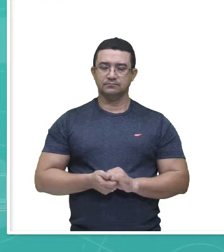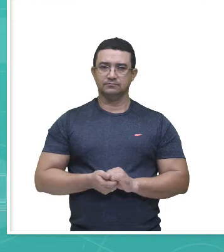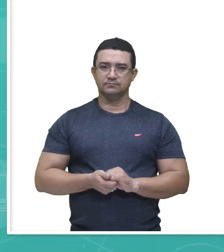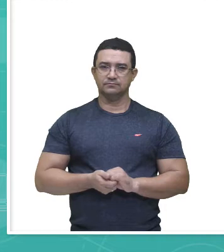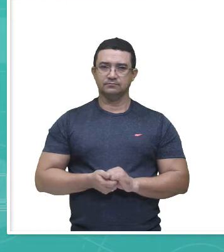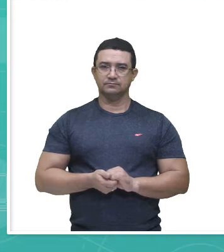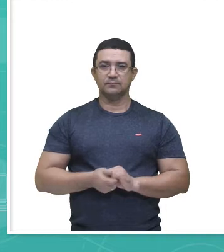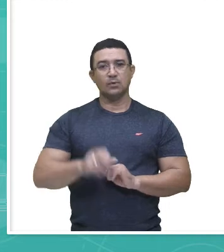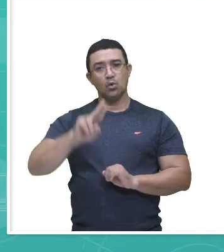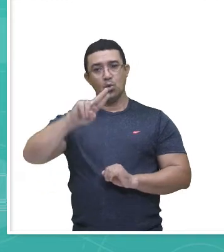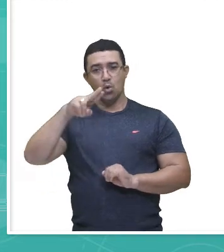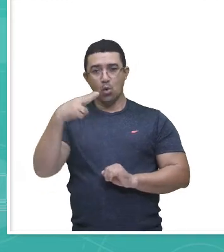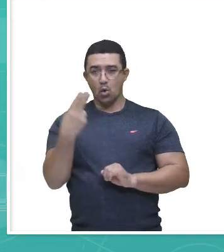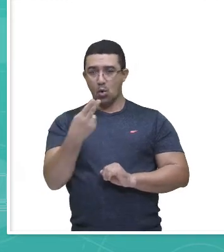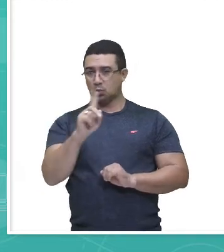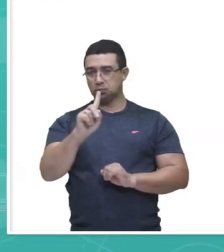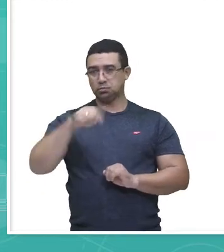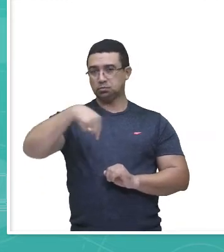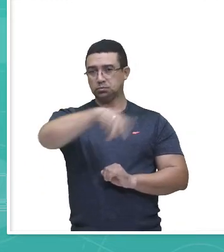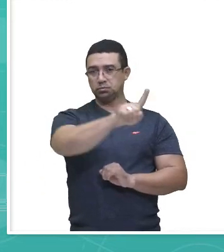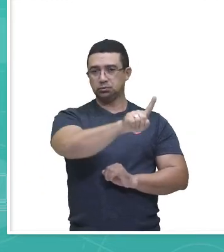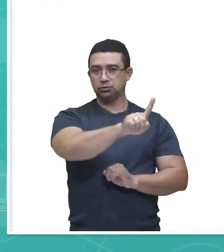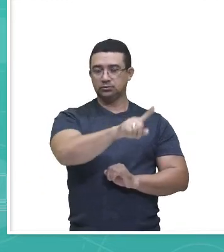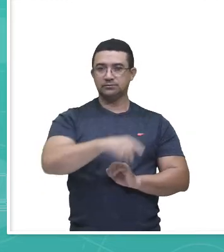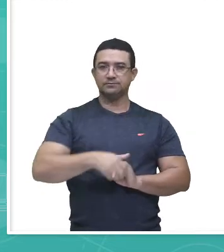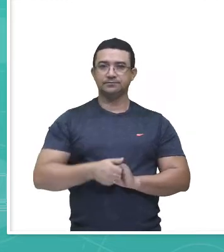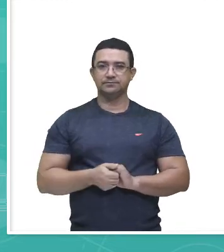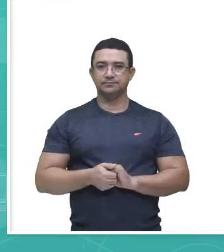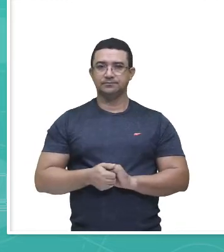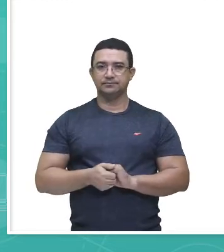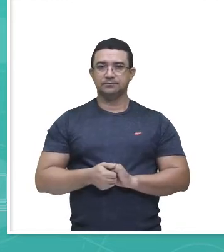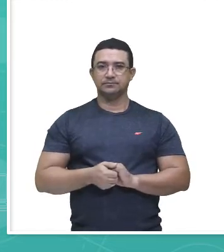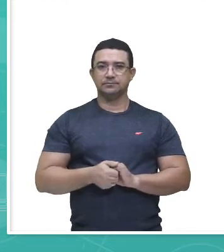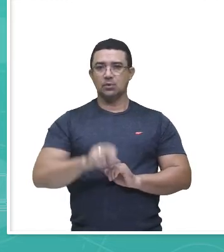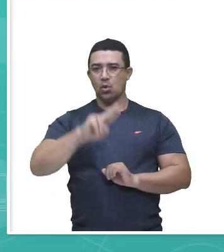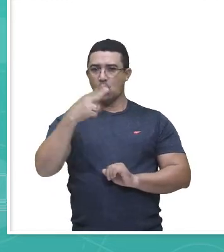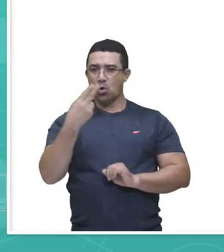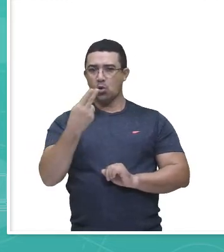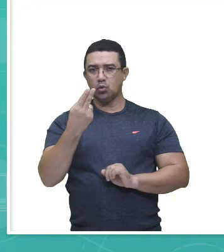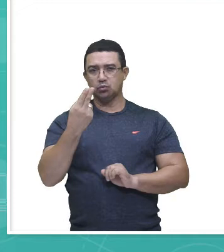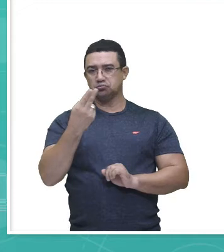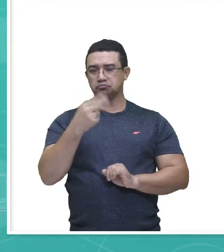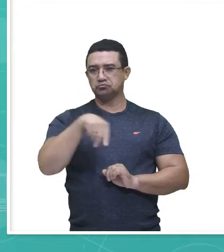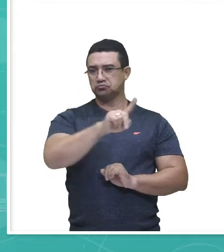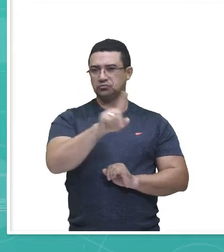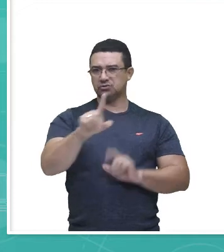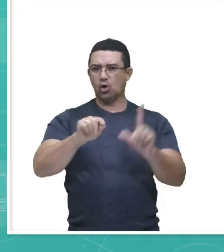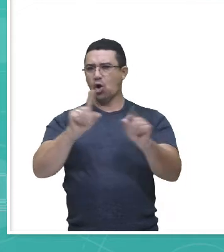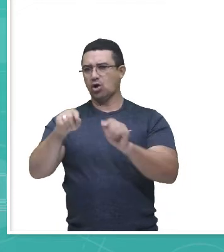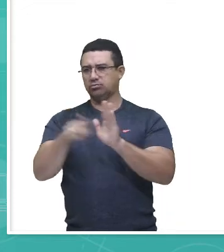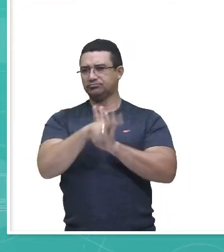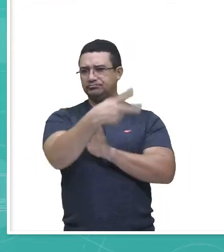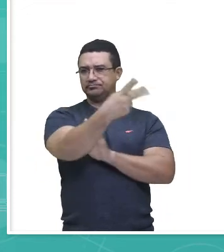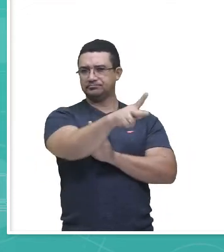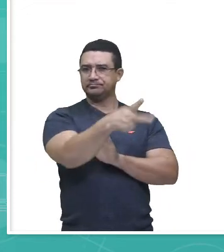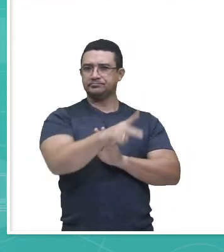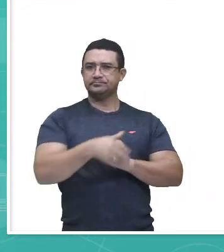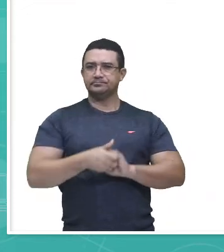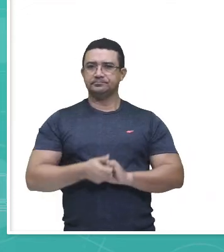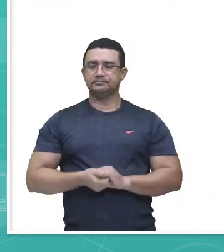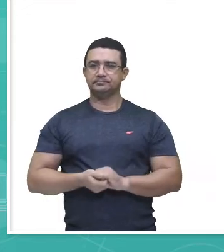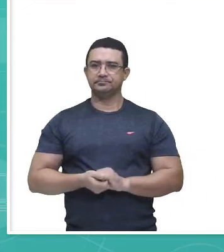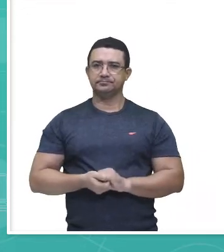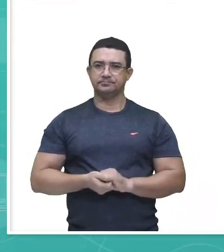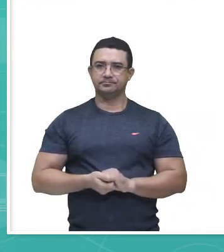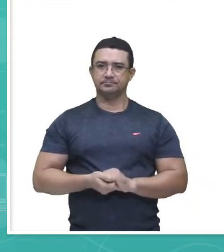Ou não deveria ir, né? Uma escolha vai ou não vai. Então, ela tem essa